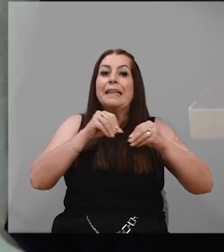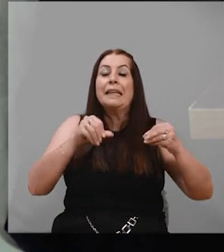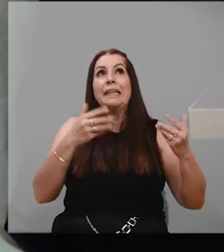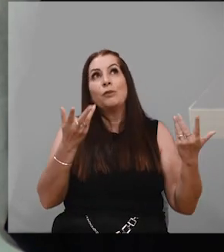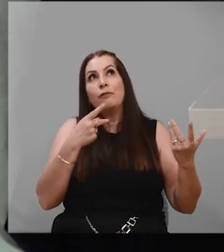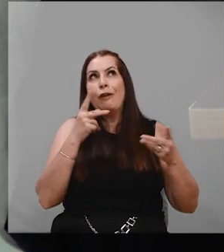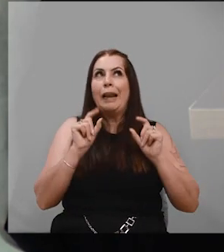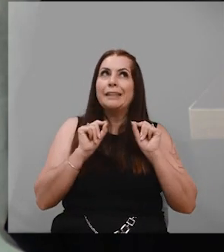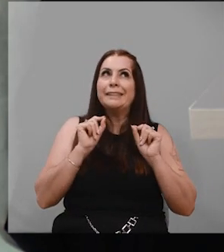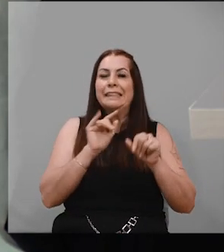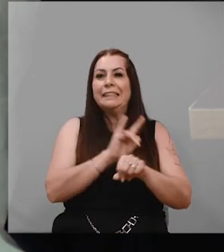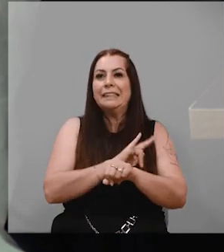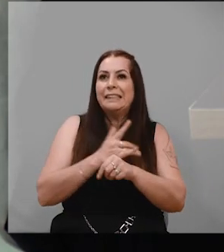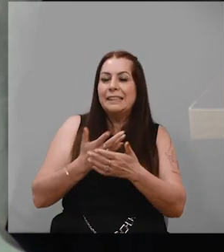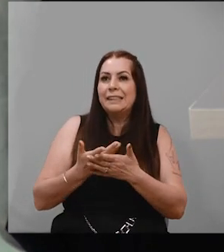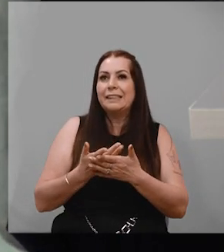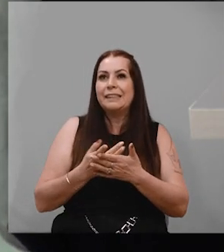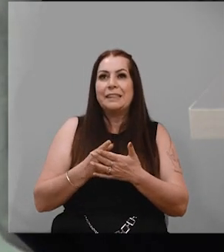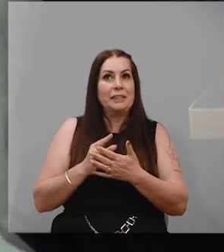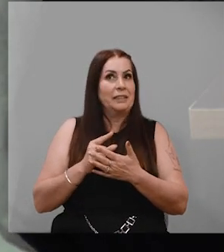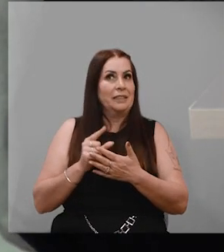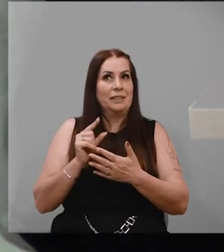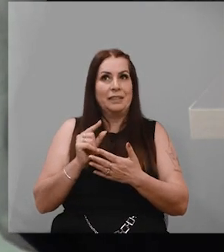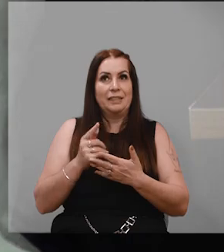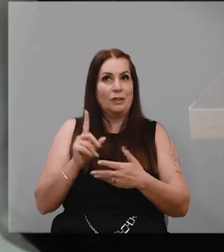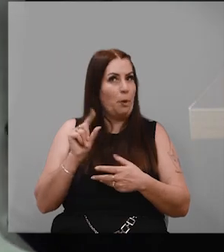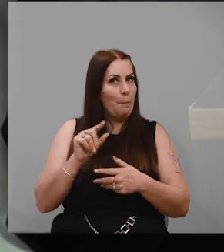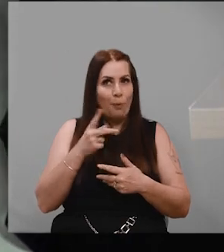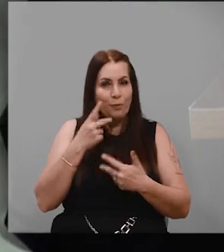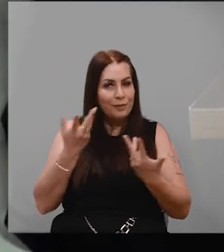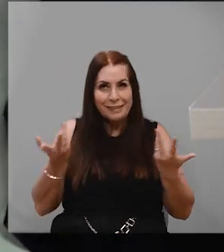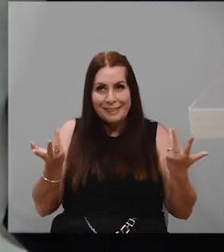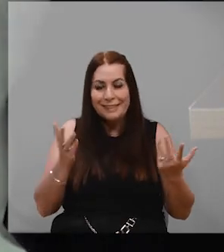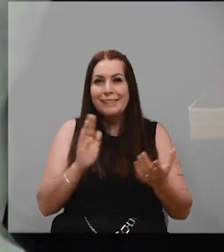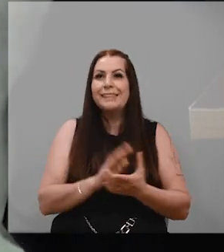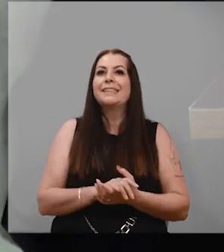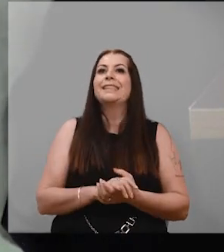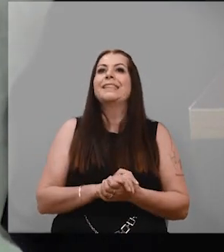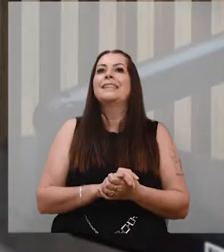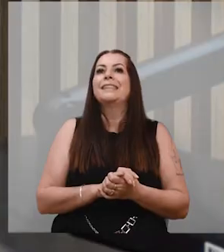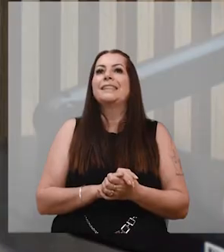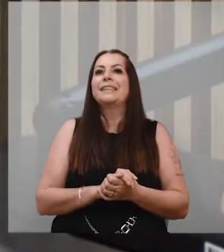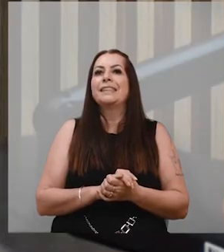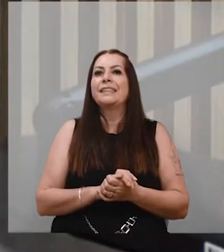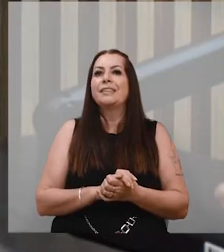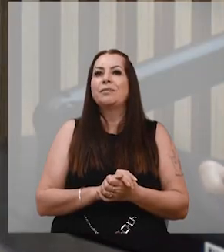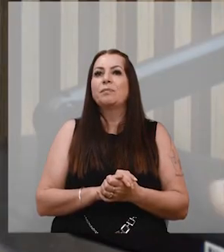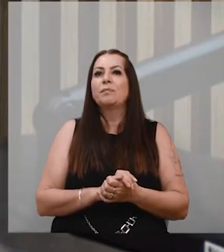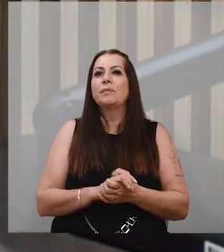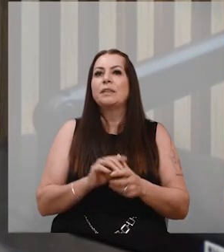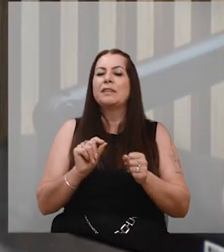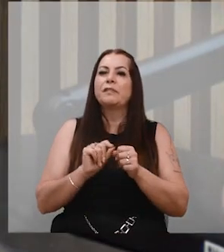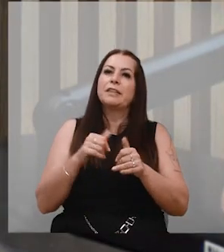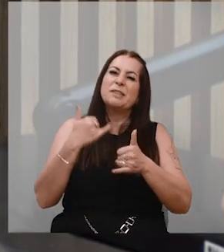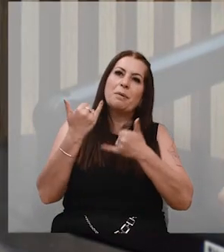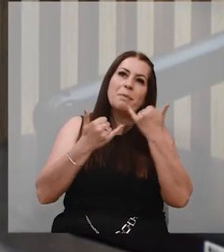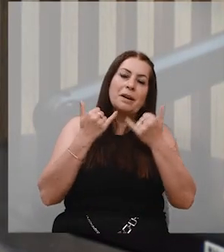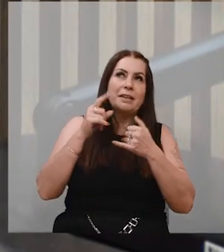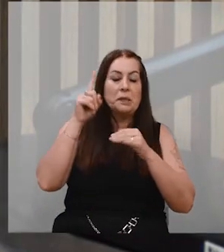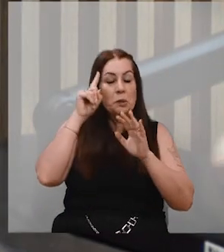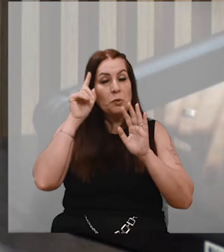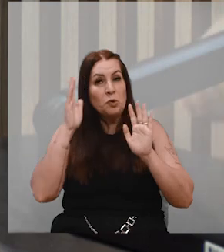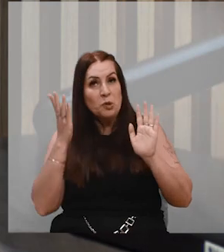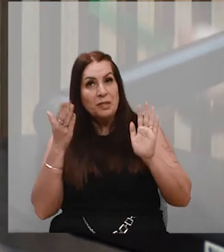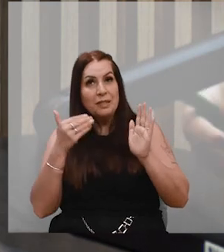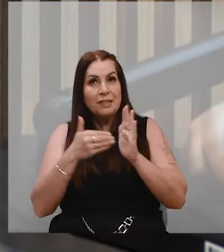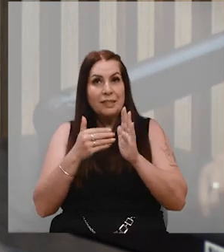Terra? Não é pouco que tu tem pra falar do Não. Às vezes, a gente faz algumas brincadeirinhas de o da